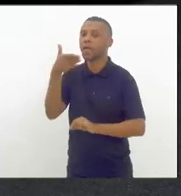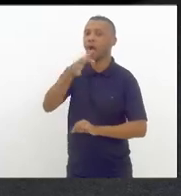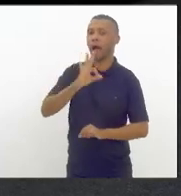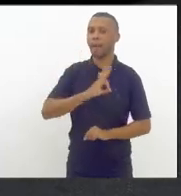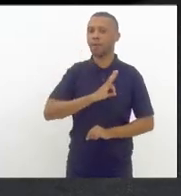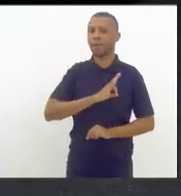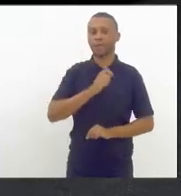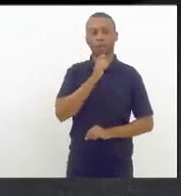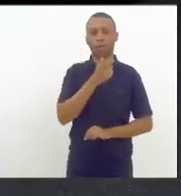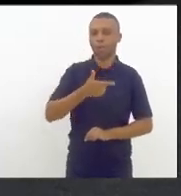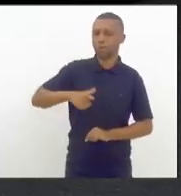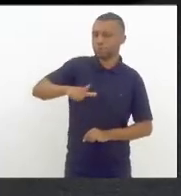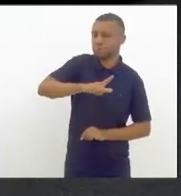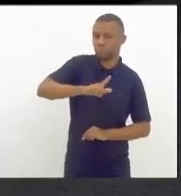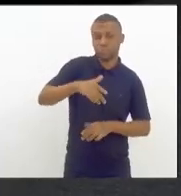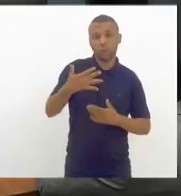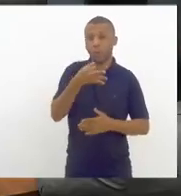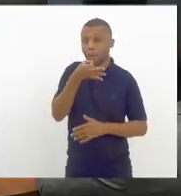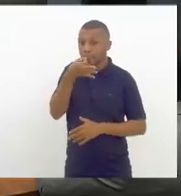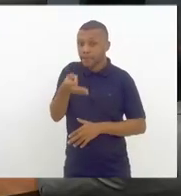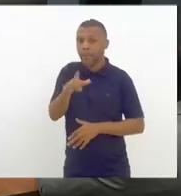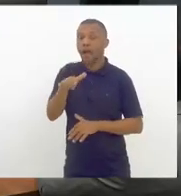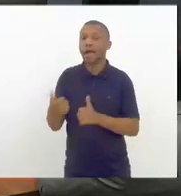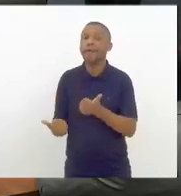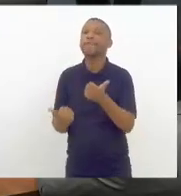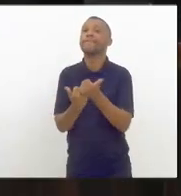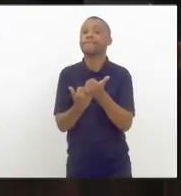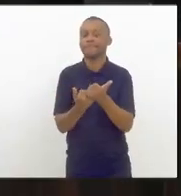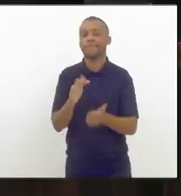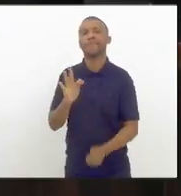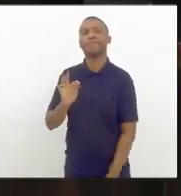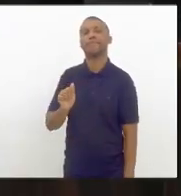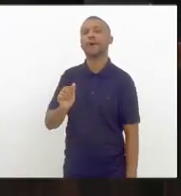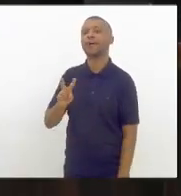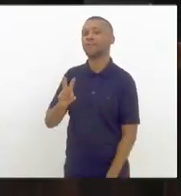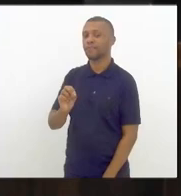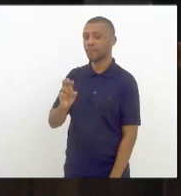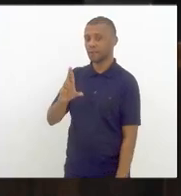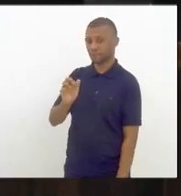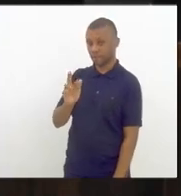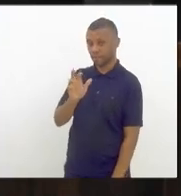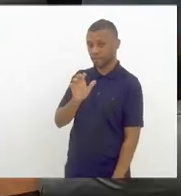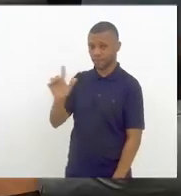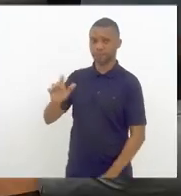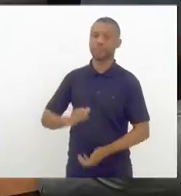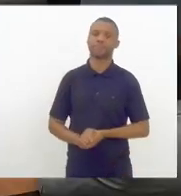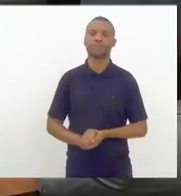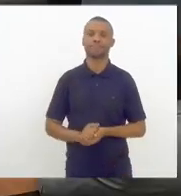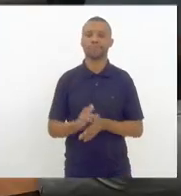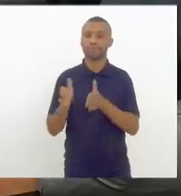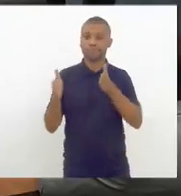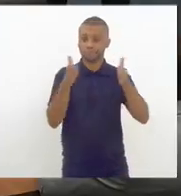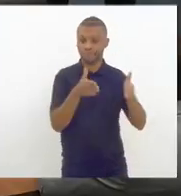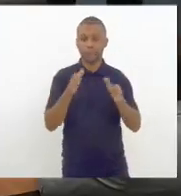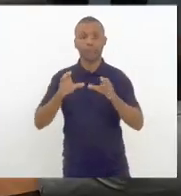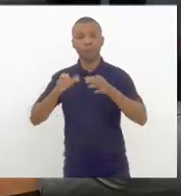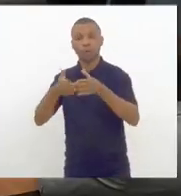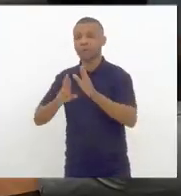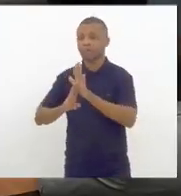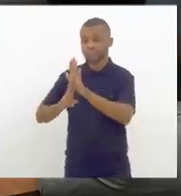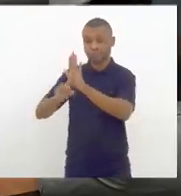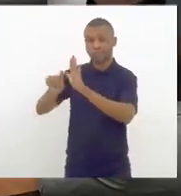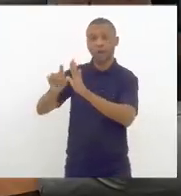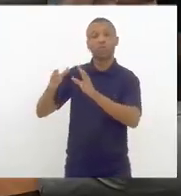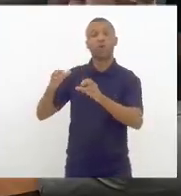é favorável. Pela Comissão de Orçamento, deputado Eliomar Coelho. Presidente,